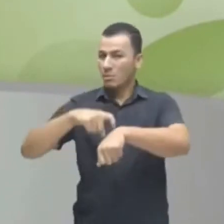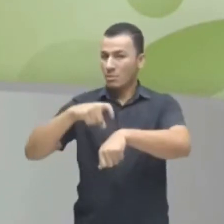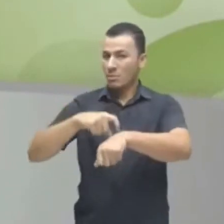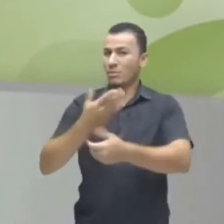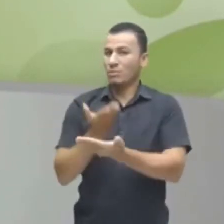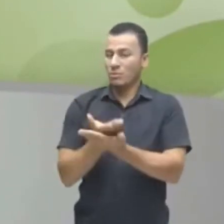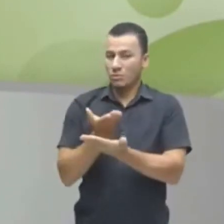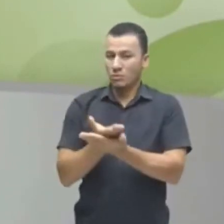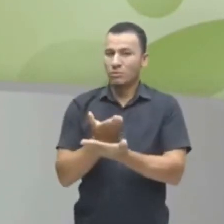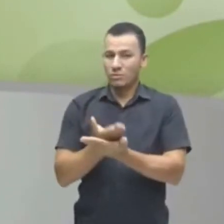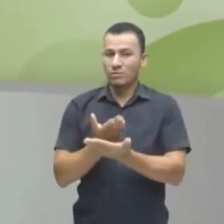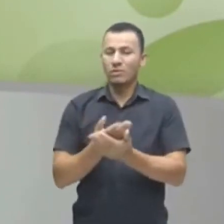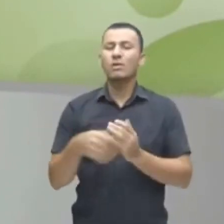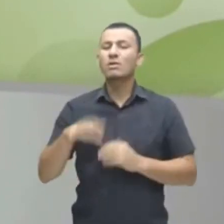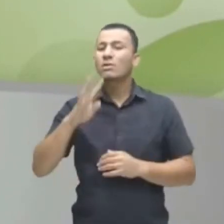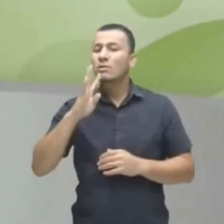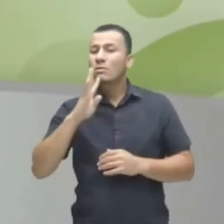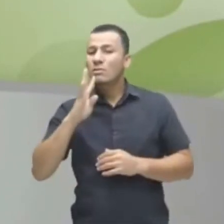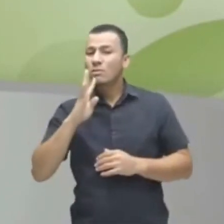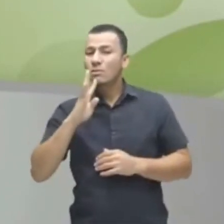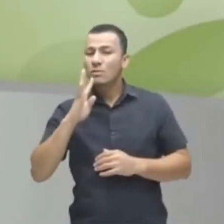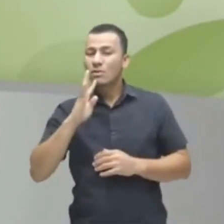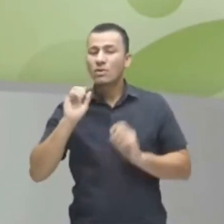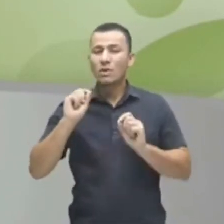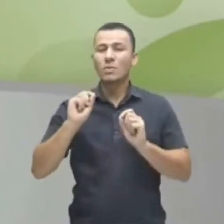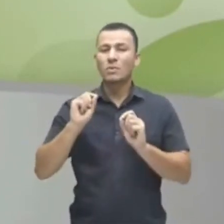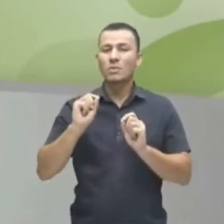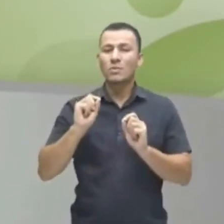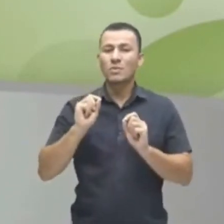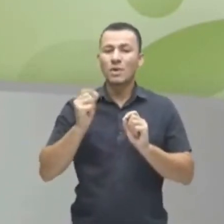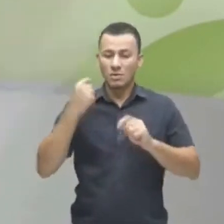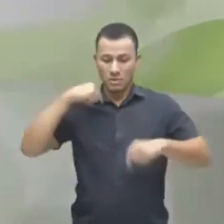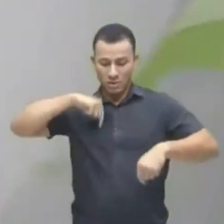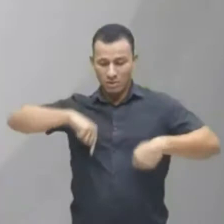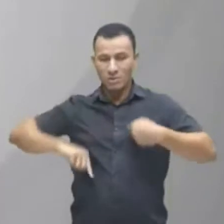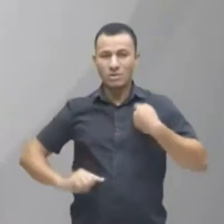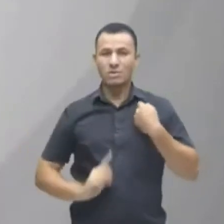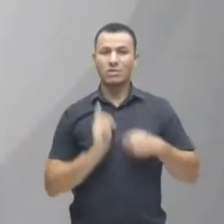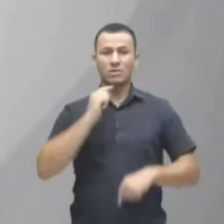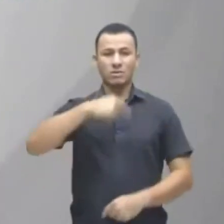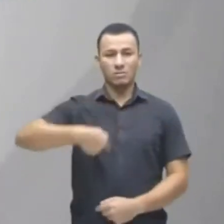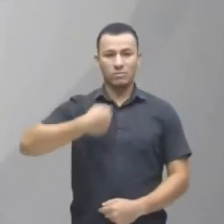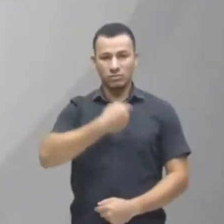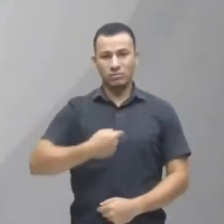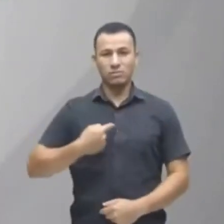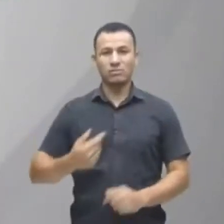né? Vamos conhecer o sistema circulatório.